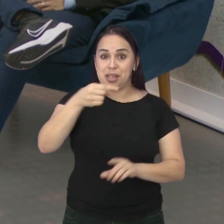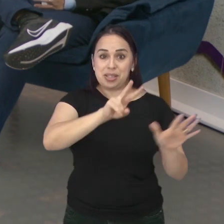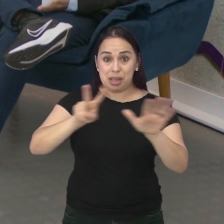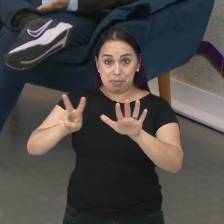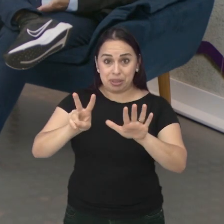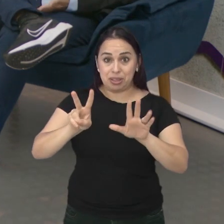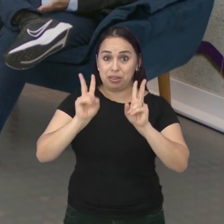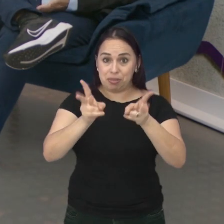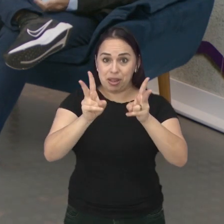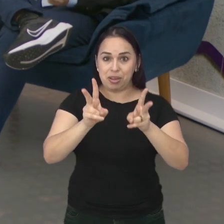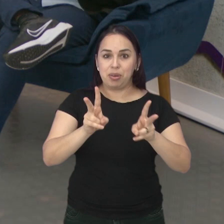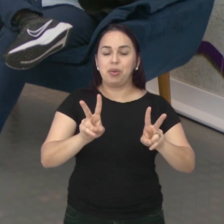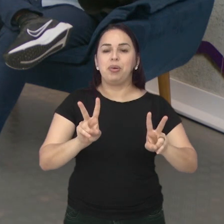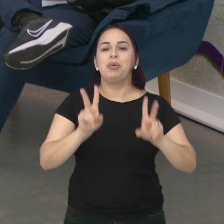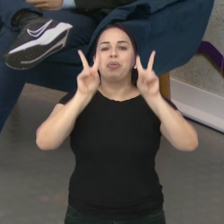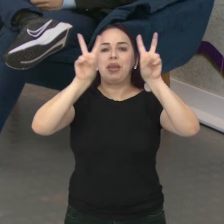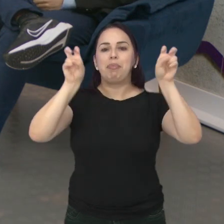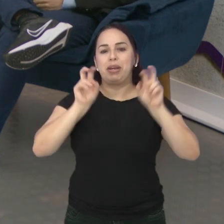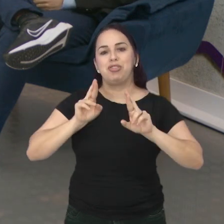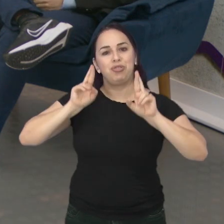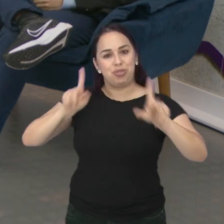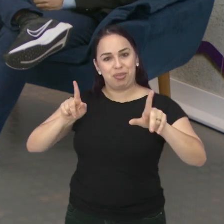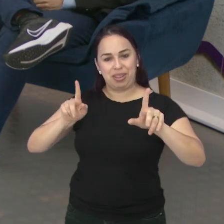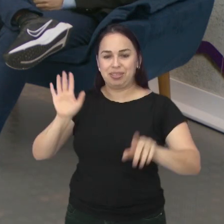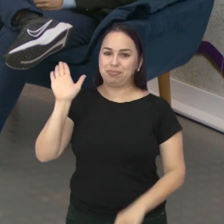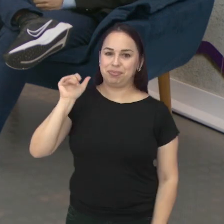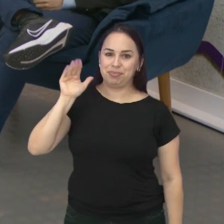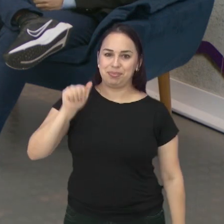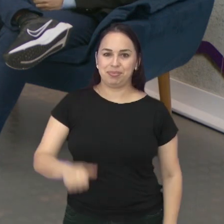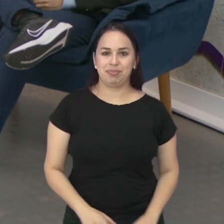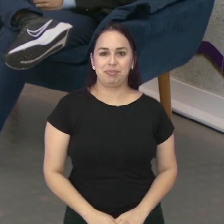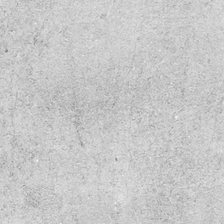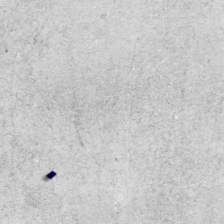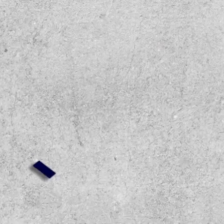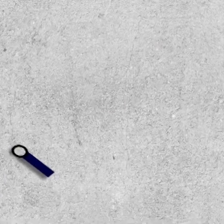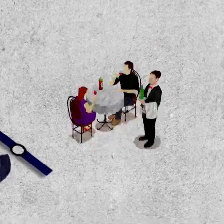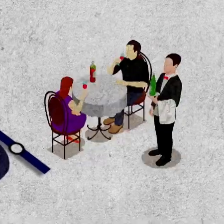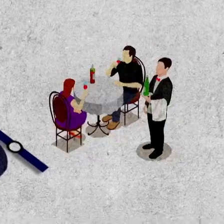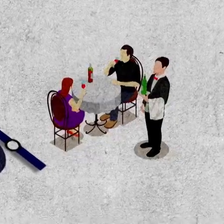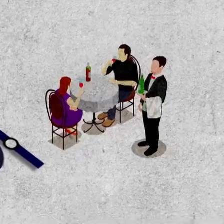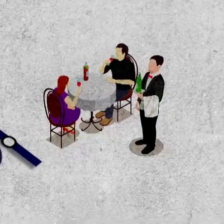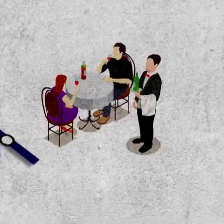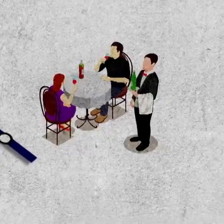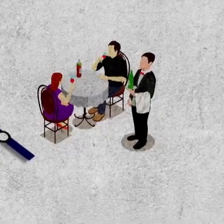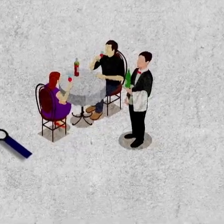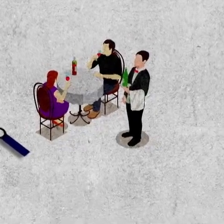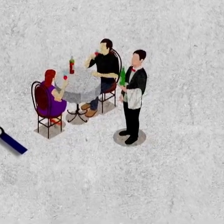vem, nessa mesma estação, mas sempre com um destino diferente. Até lá!